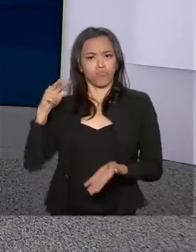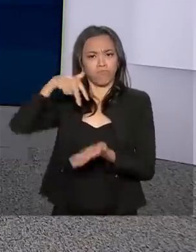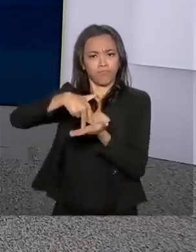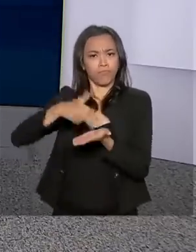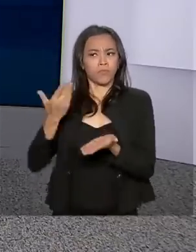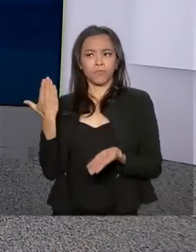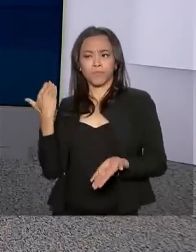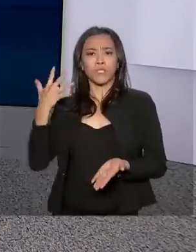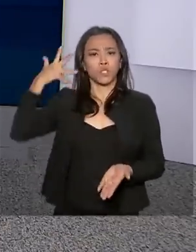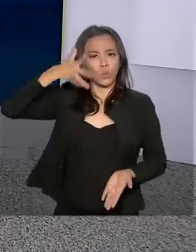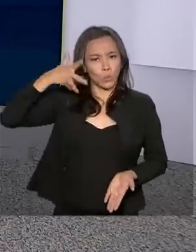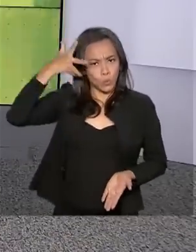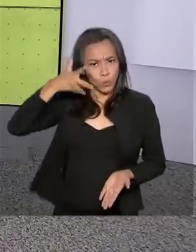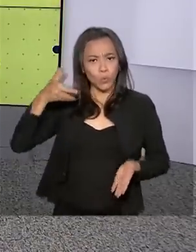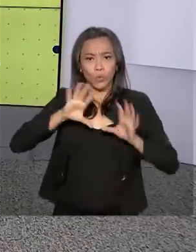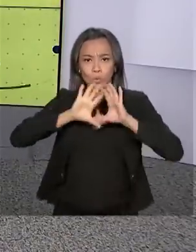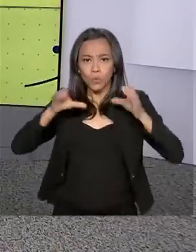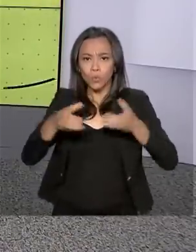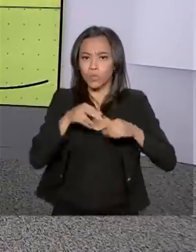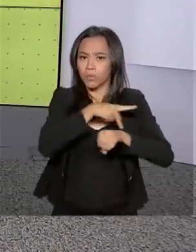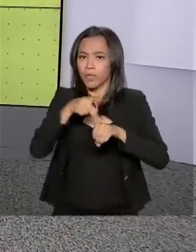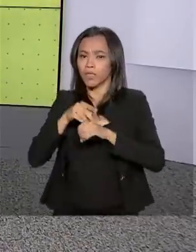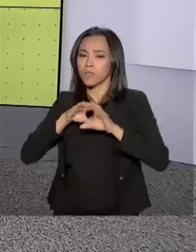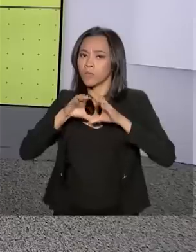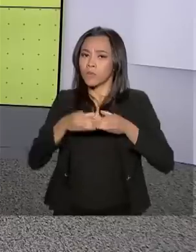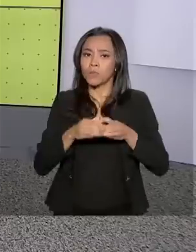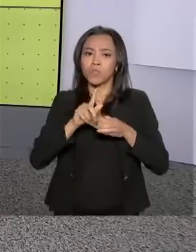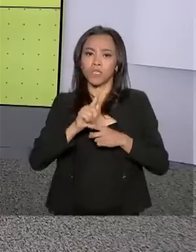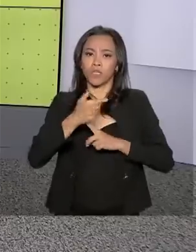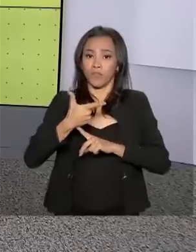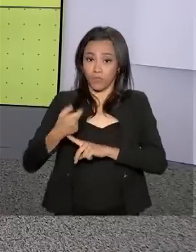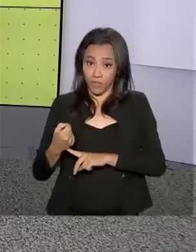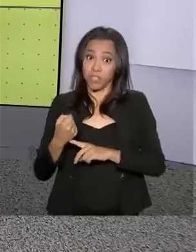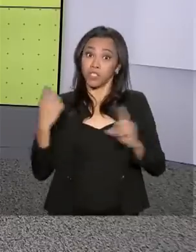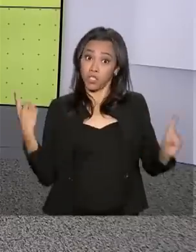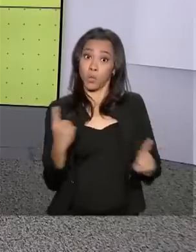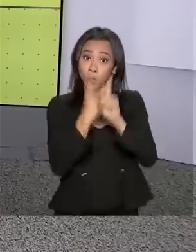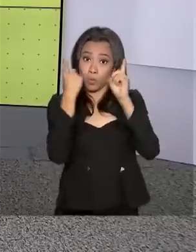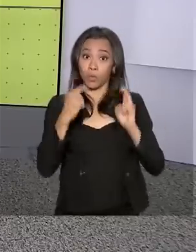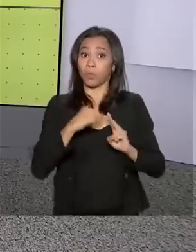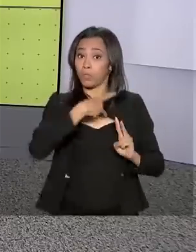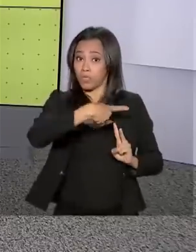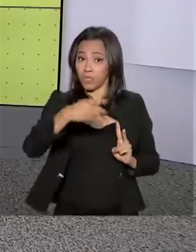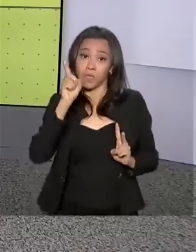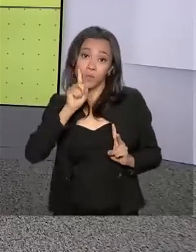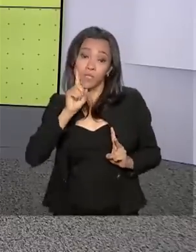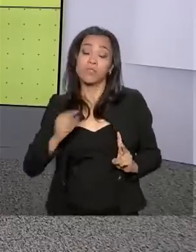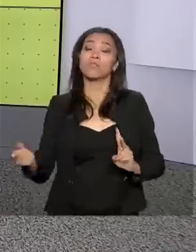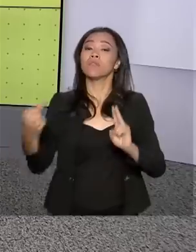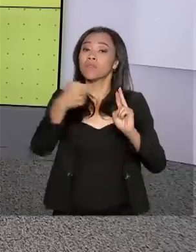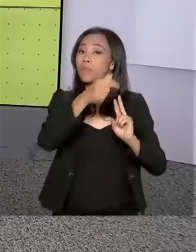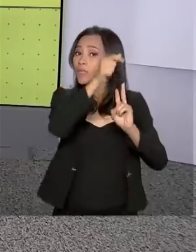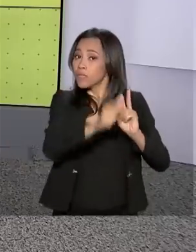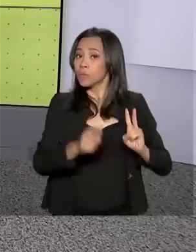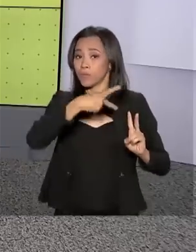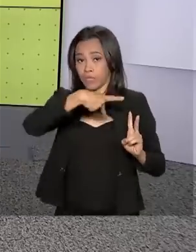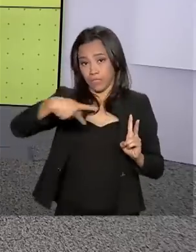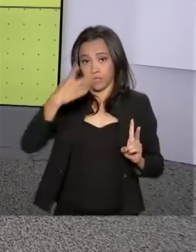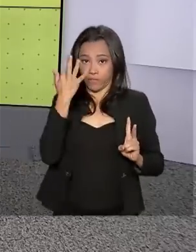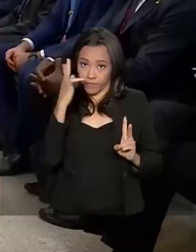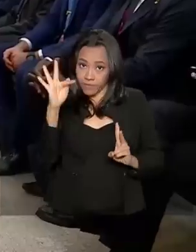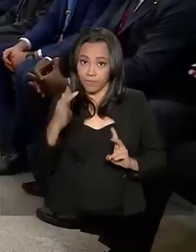do G20 e se encontrou em Osaka, no Japão, com os presidentes Trump, dos Estados Unidos, e Emmanuel Macron, da França.